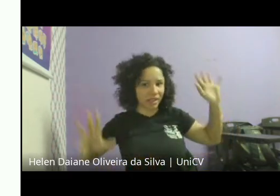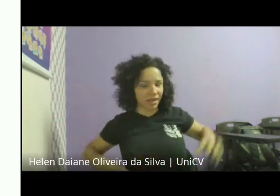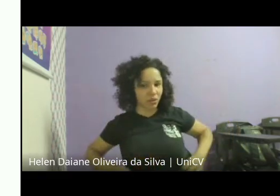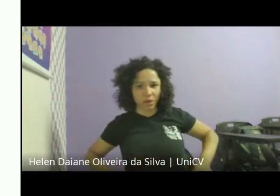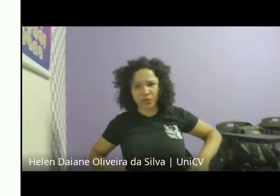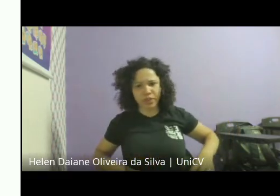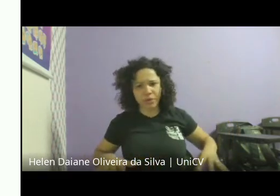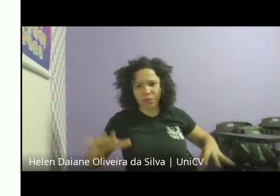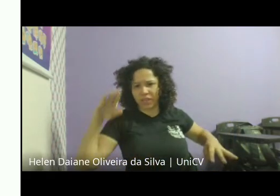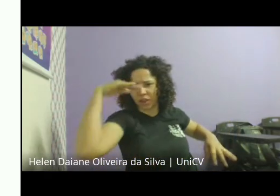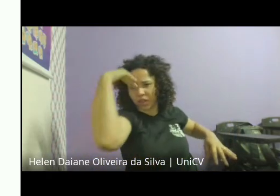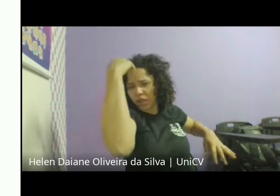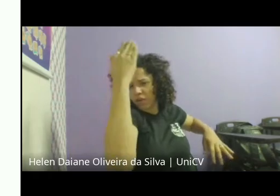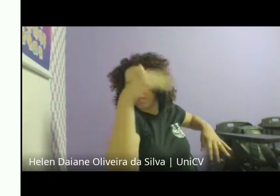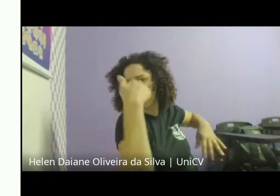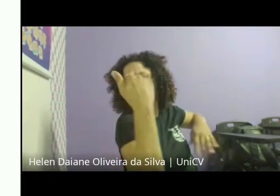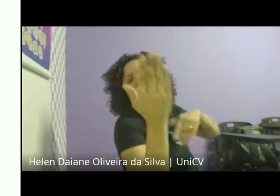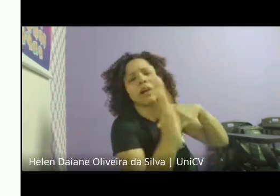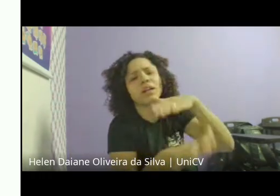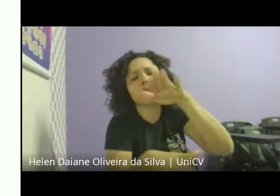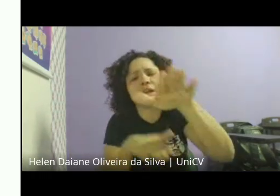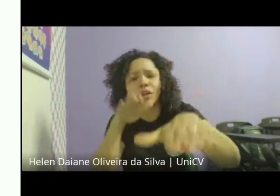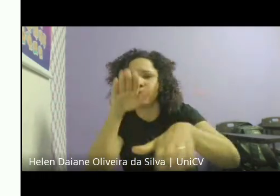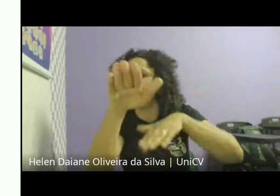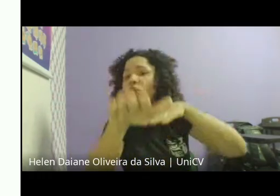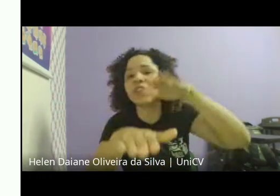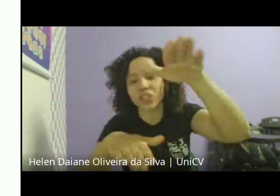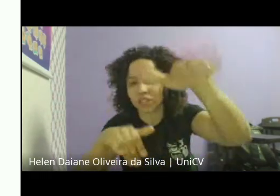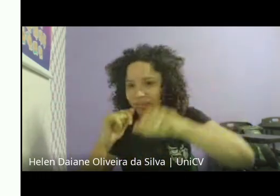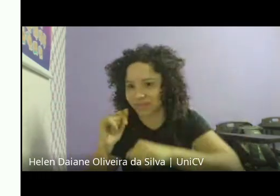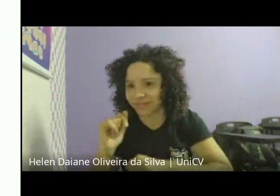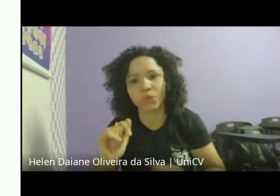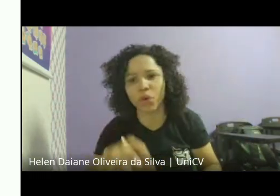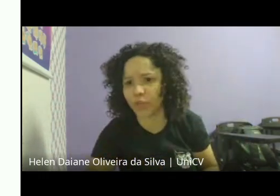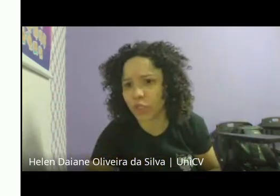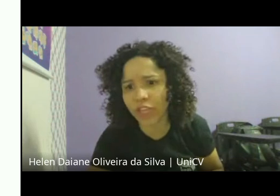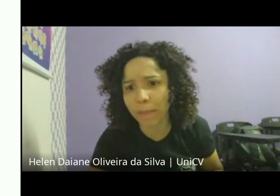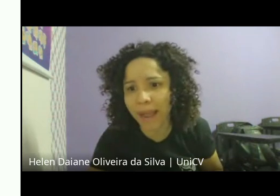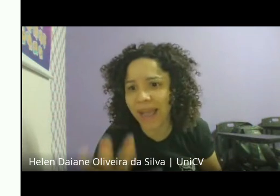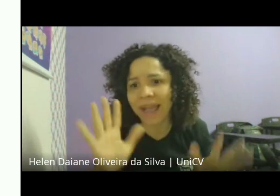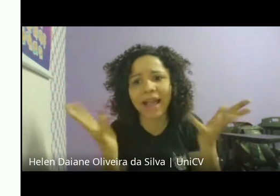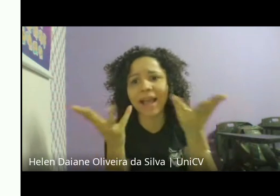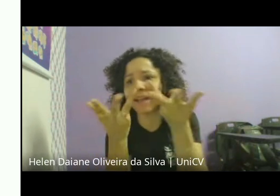Nossa, na hora da tradução, isso fica muito bonito, ó. Honrar o ouvinte. Pro ouvinte